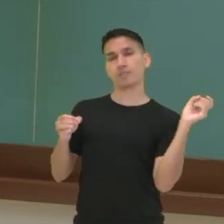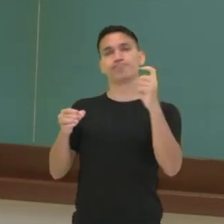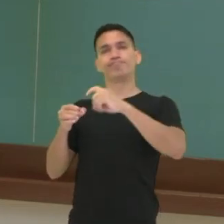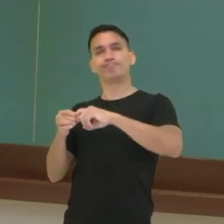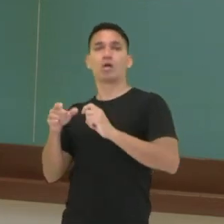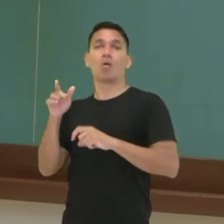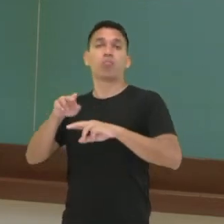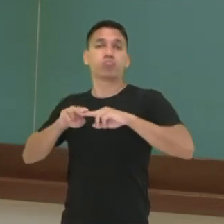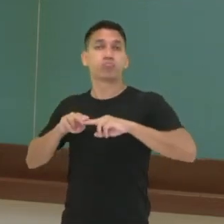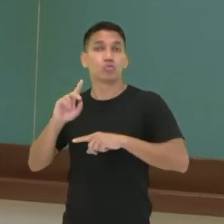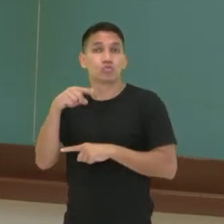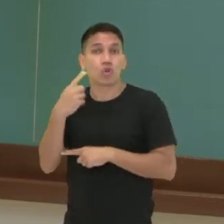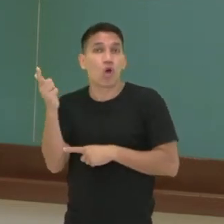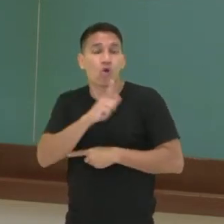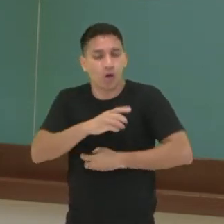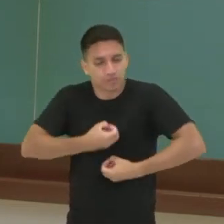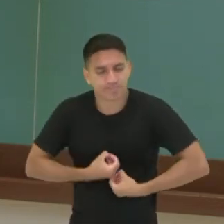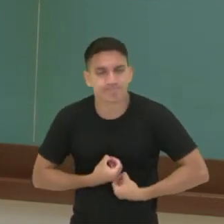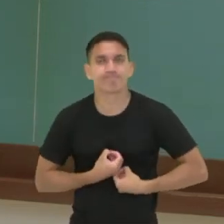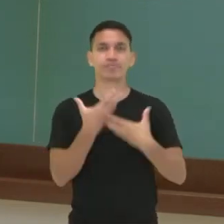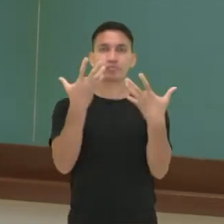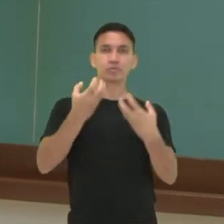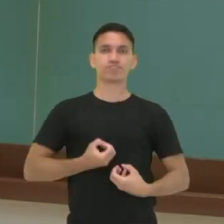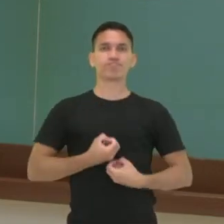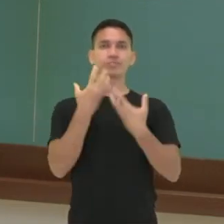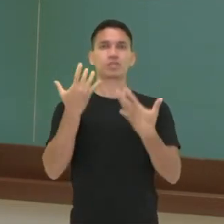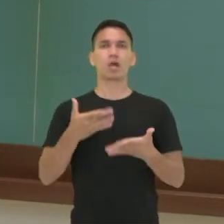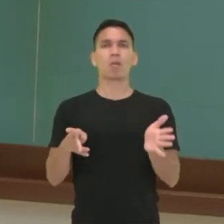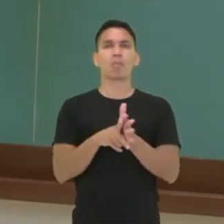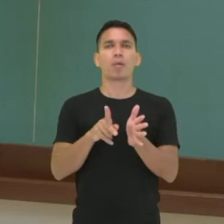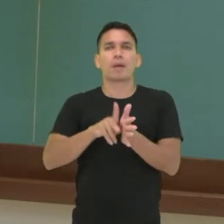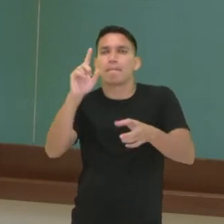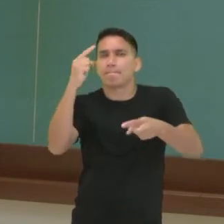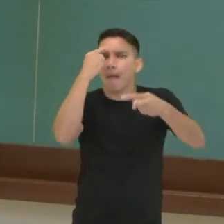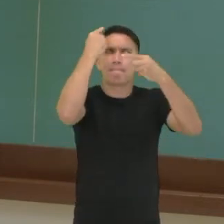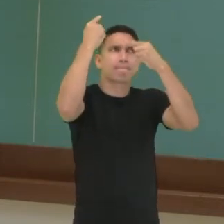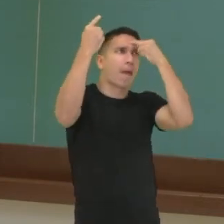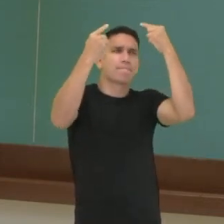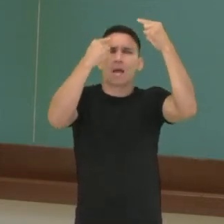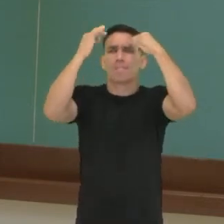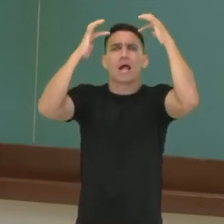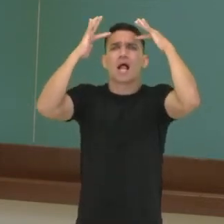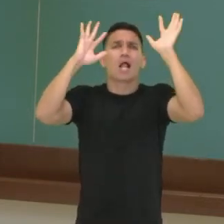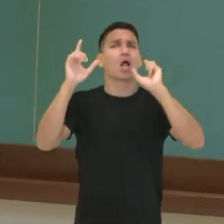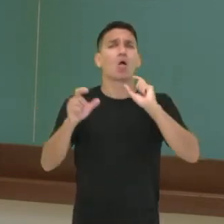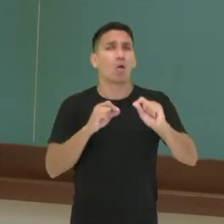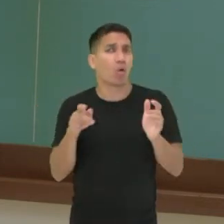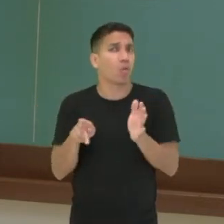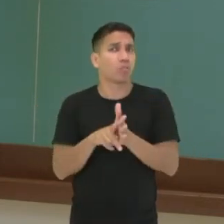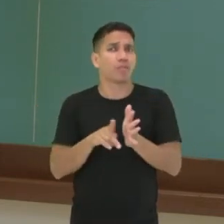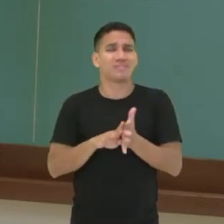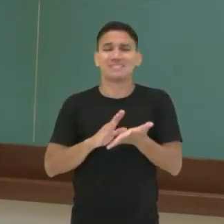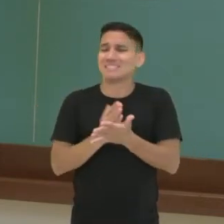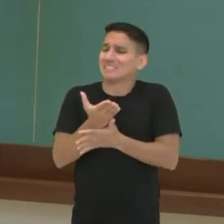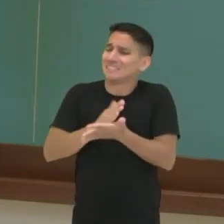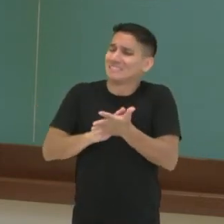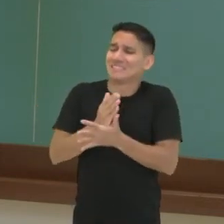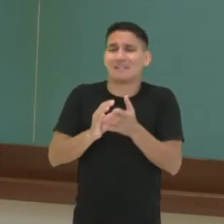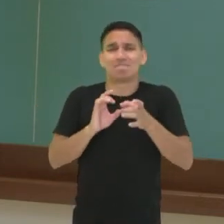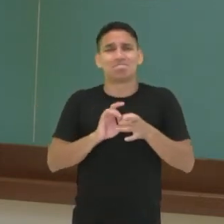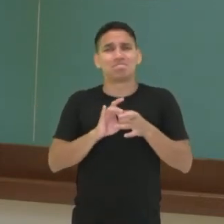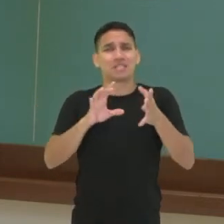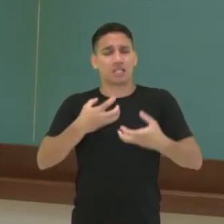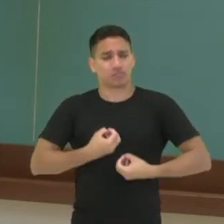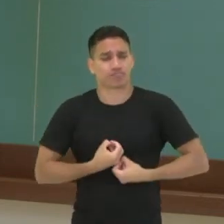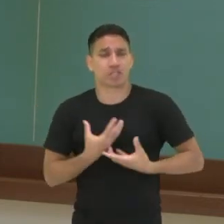se expressar, expressar as nossas ideias, né? Expressar, inclusive, os conflitos, certo? Quando não